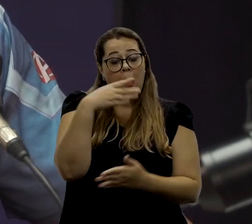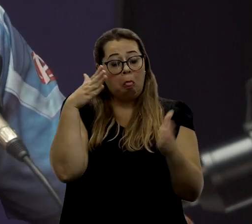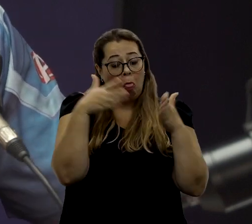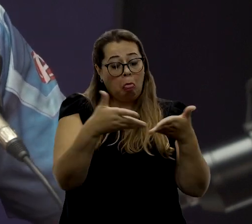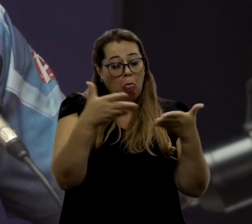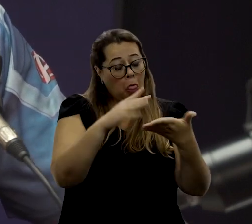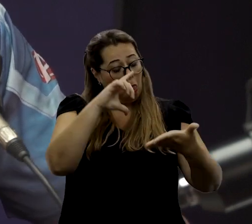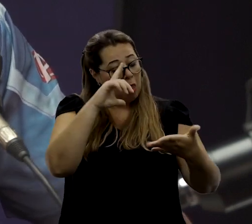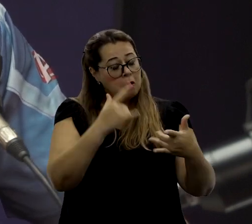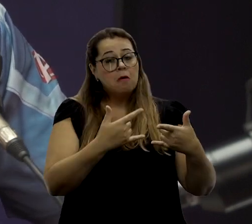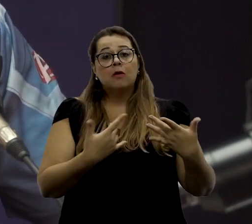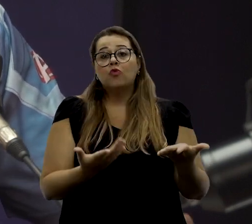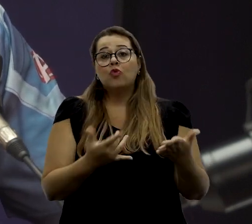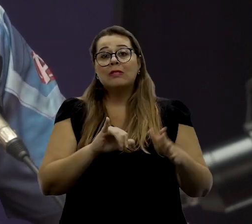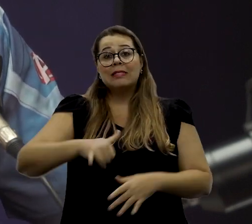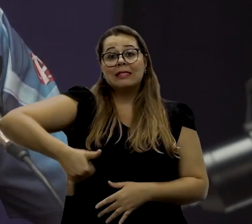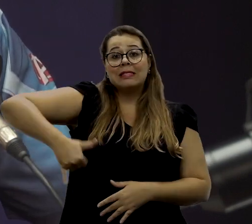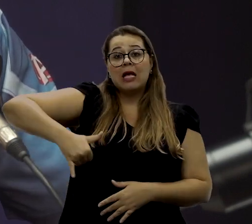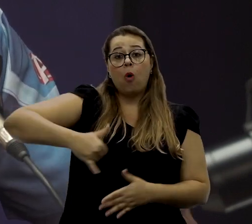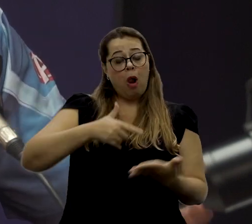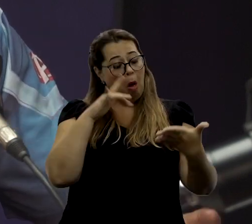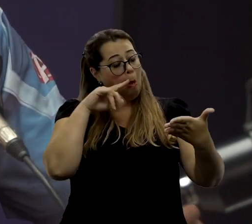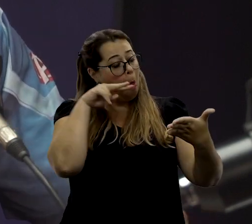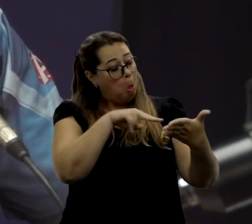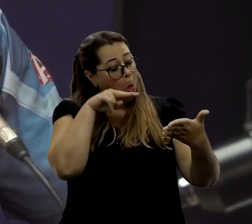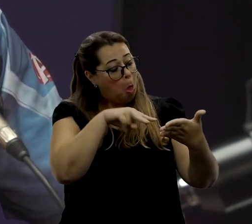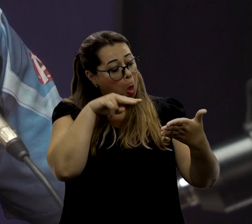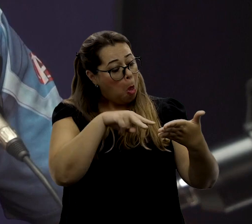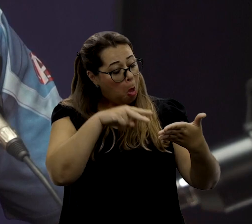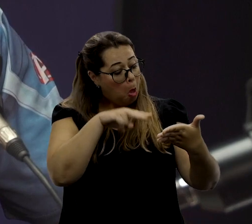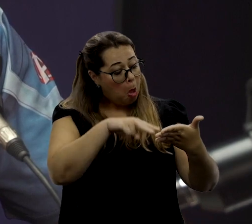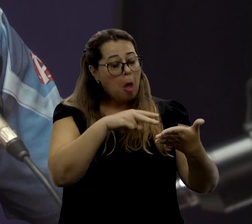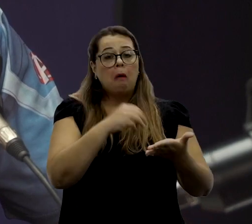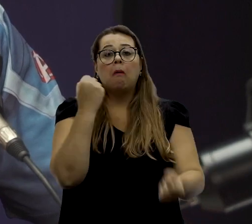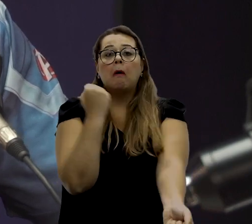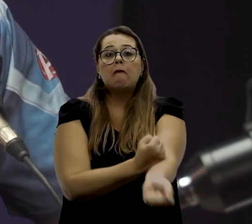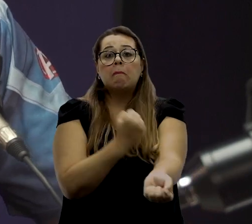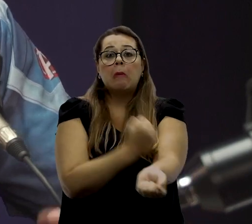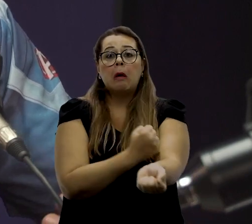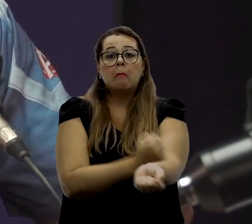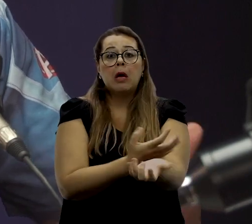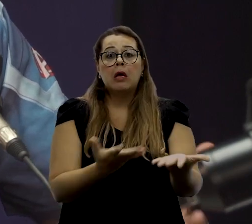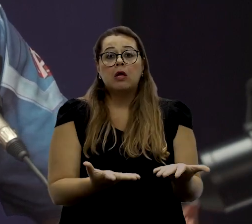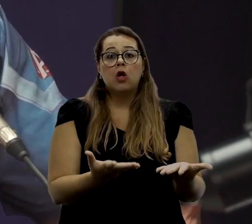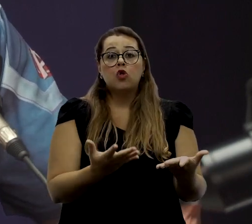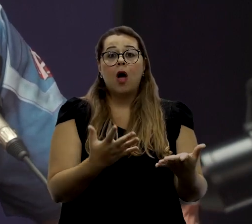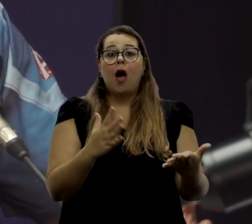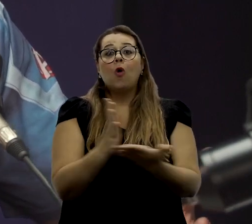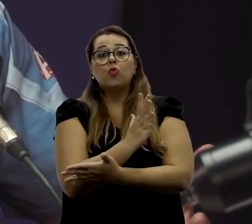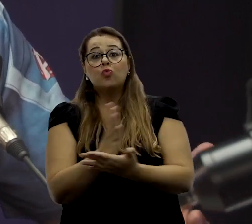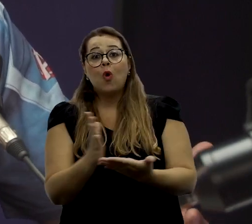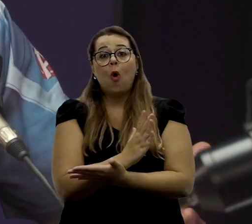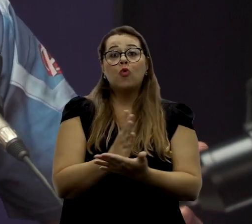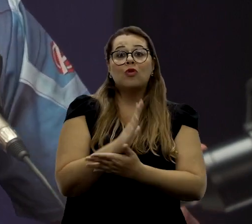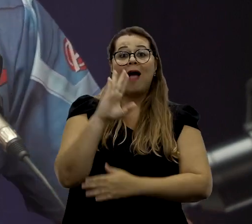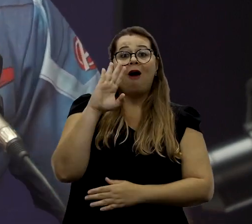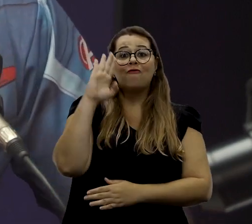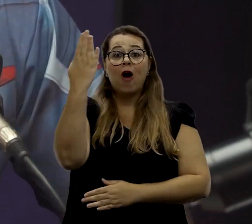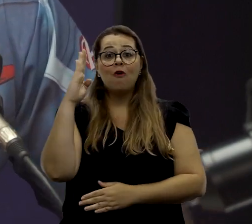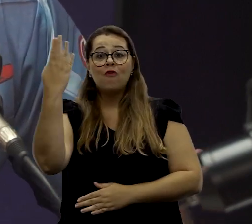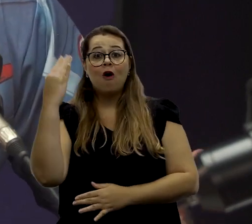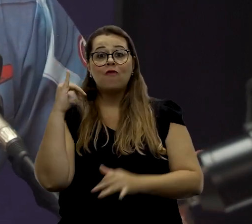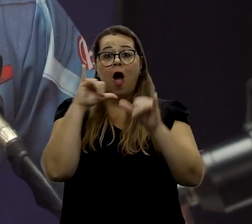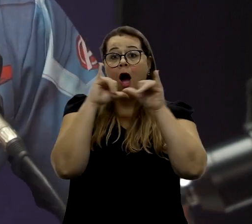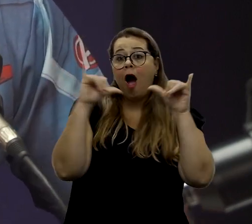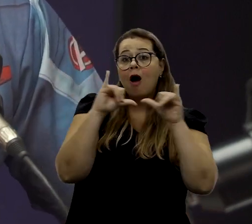pegando notícias tristes ou fake news ou coisas que, na verdade, você não ganha nada com isso. Eu sempre digo que se custa a